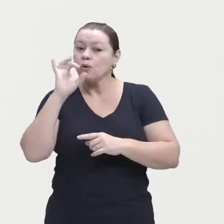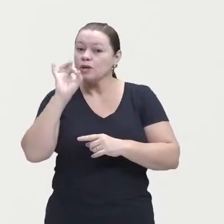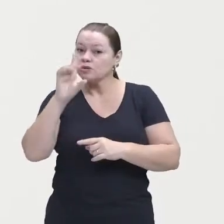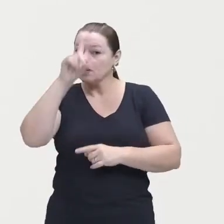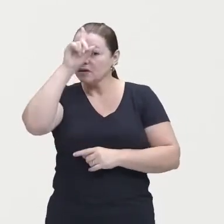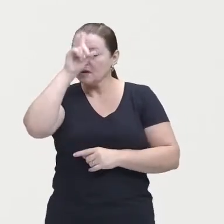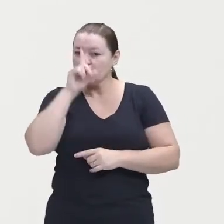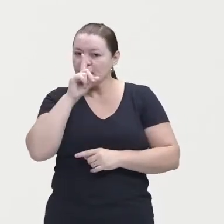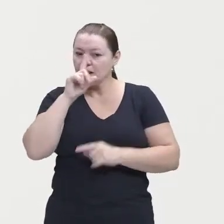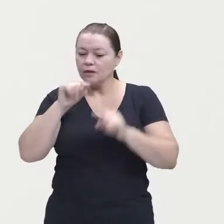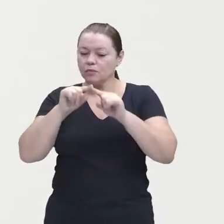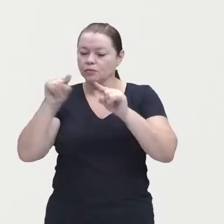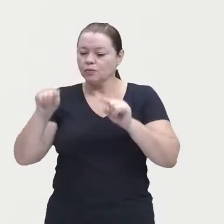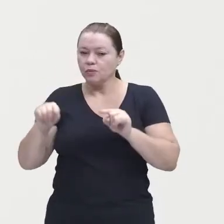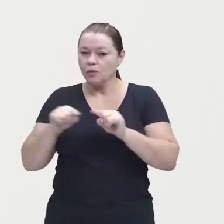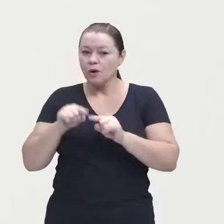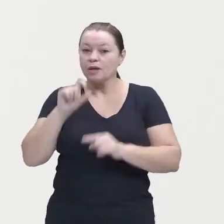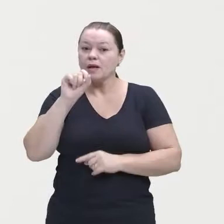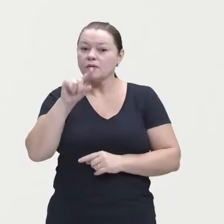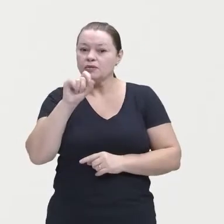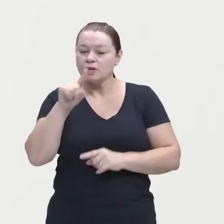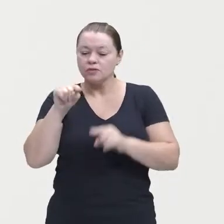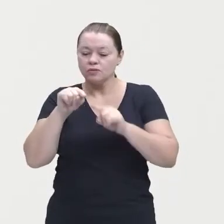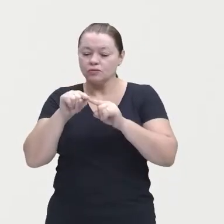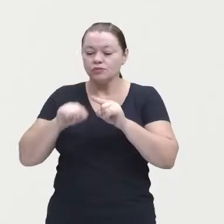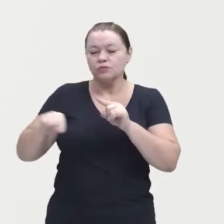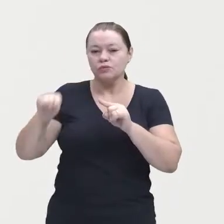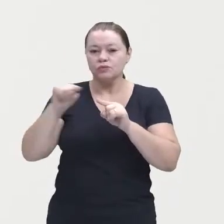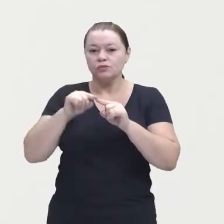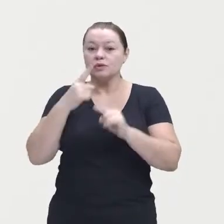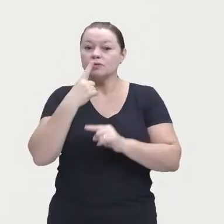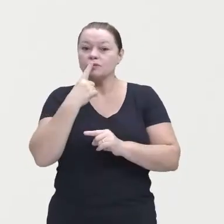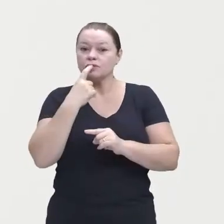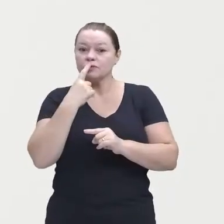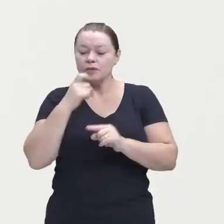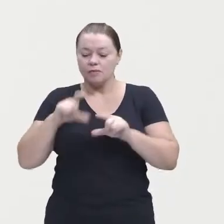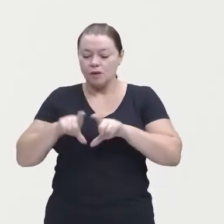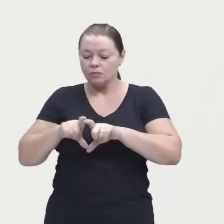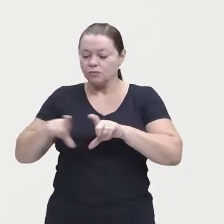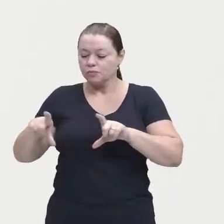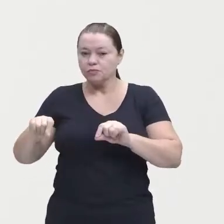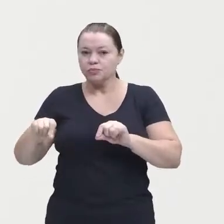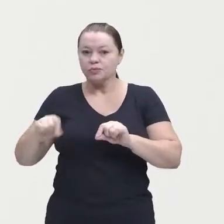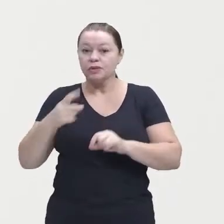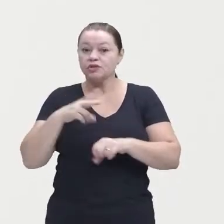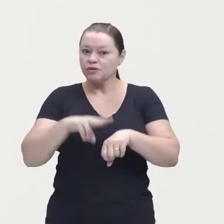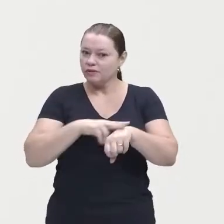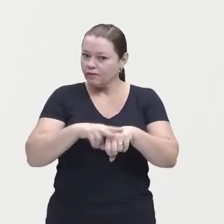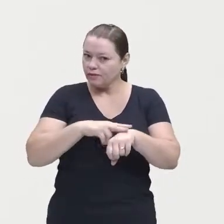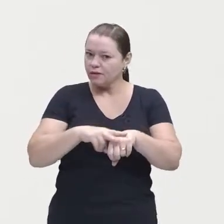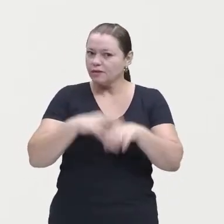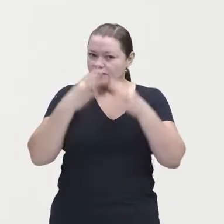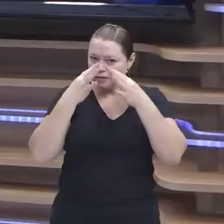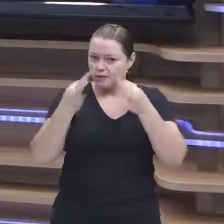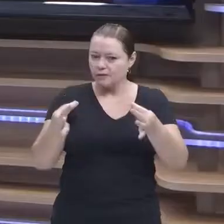quadrado azul, círculo vermelho, retângulo verde.